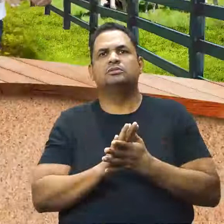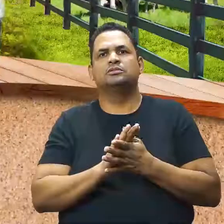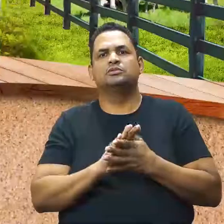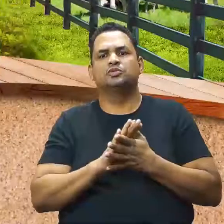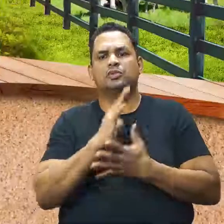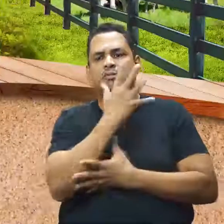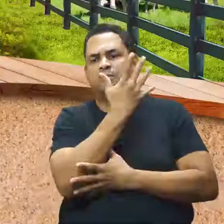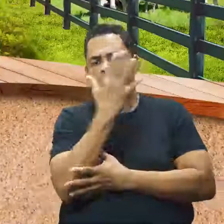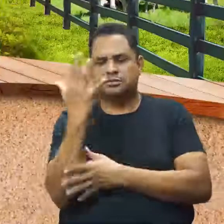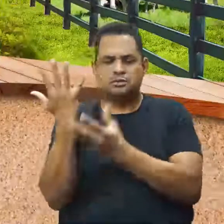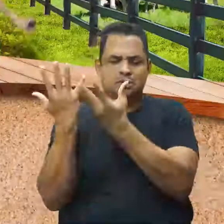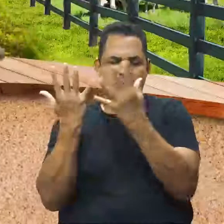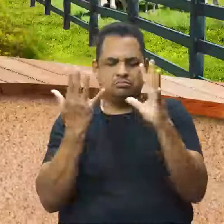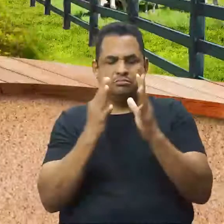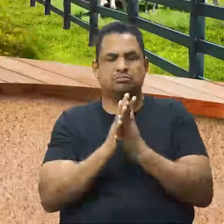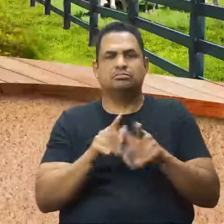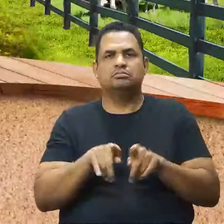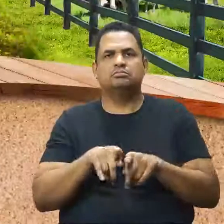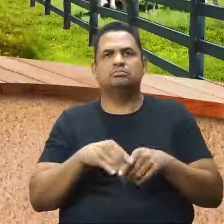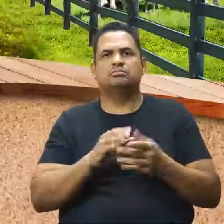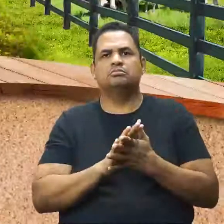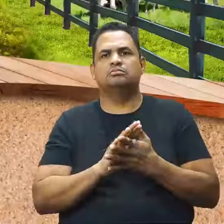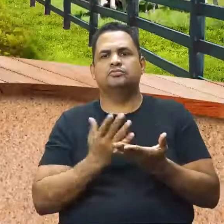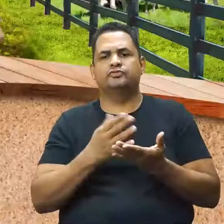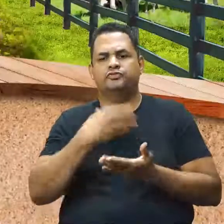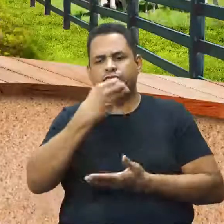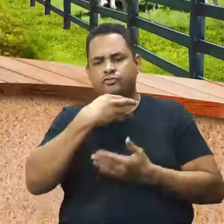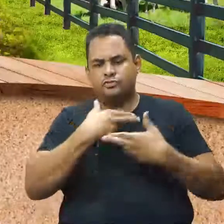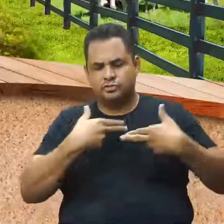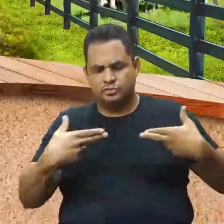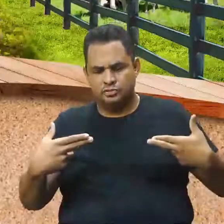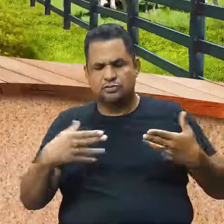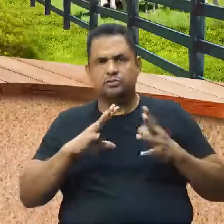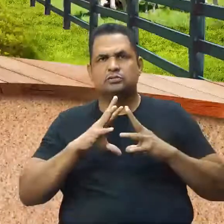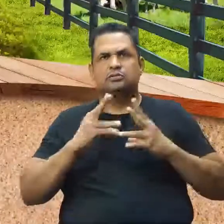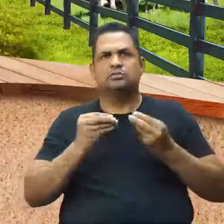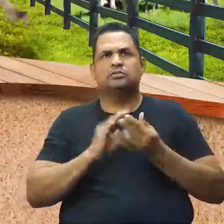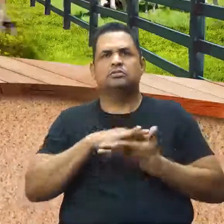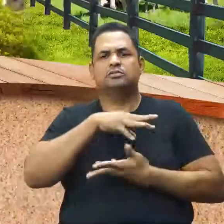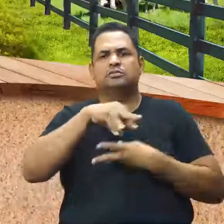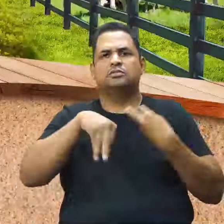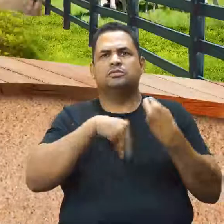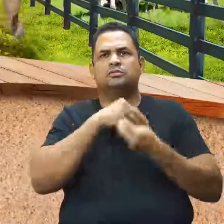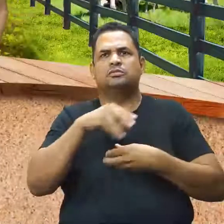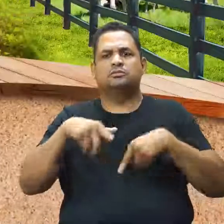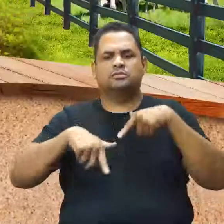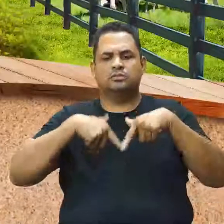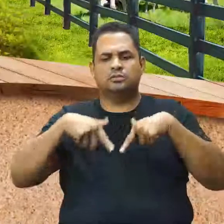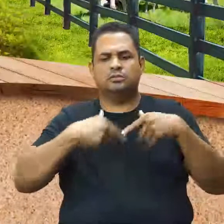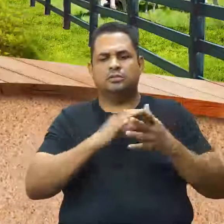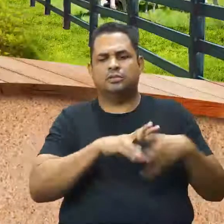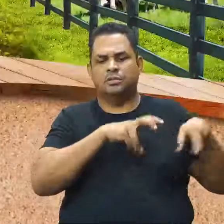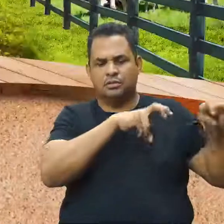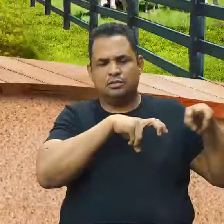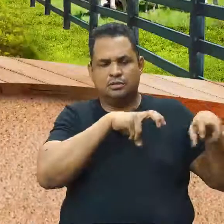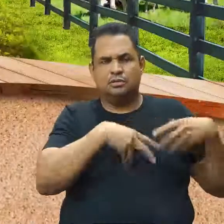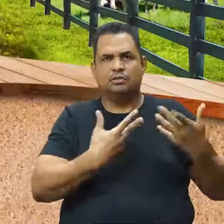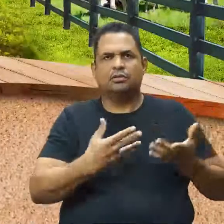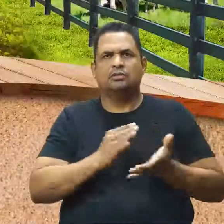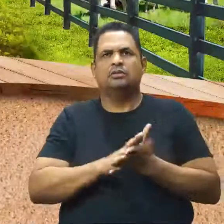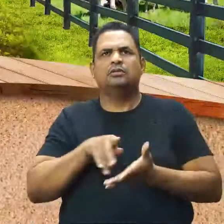silvicultura. E tanto a horticultura, fruticultura, silvicultura estão envolvidas nas atividades agrícolas.